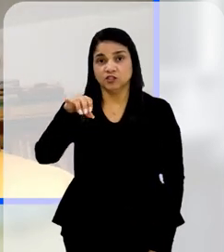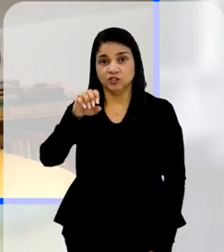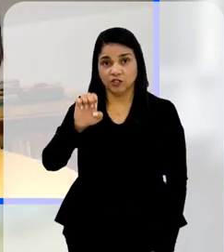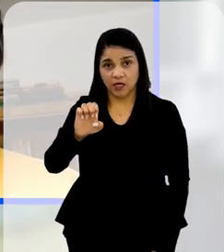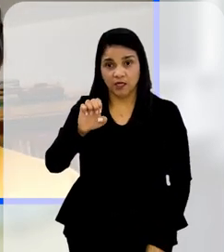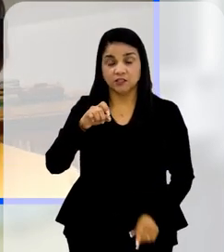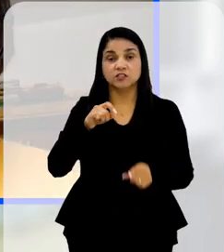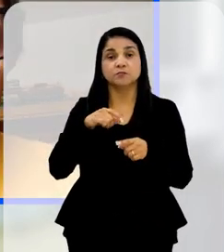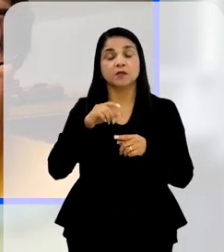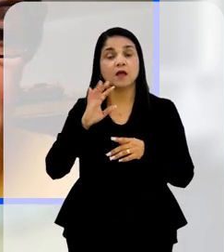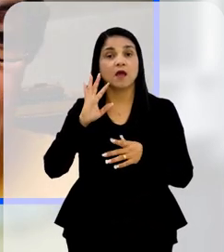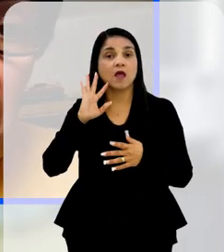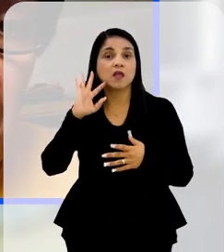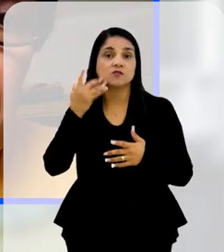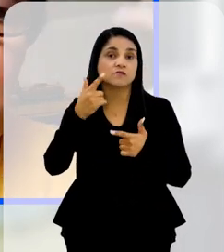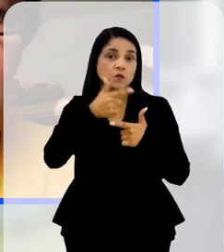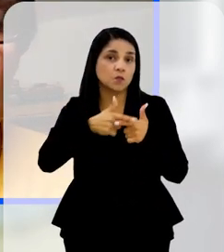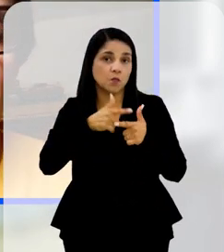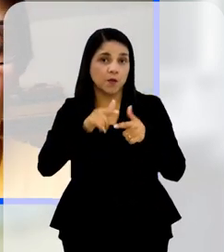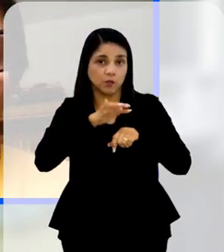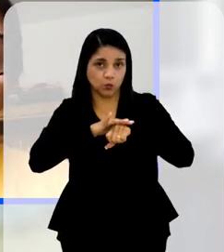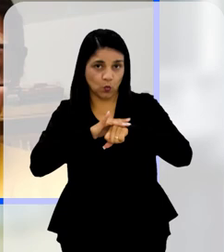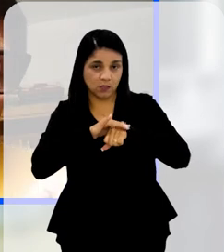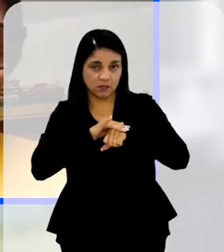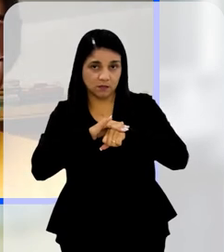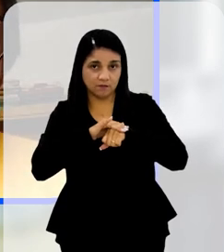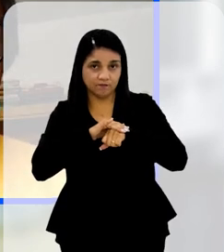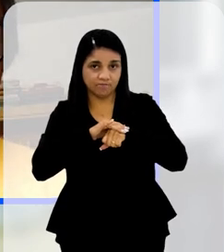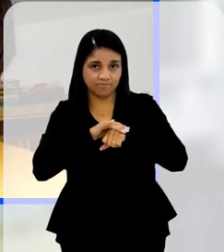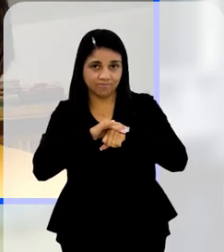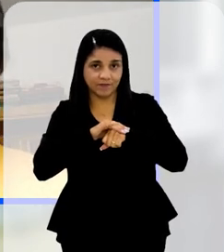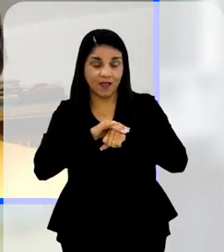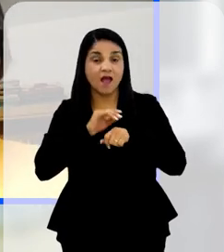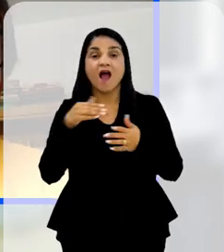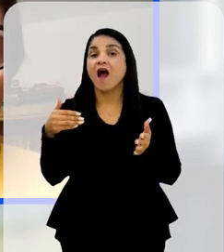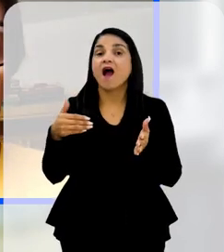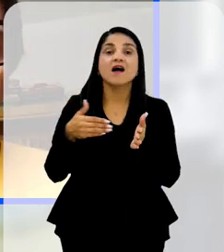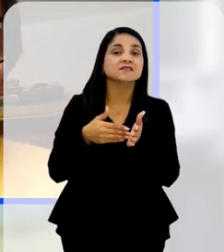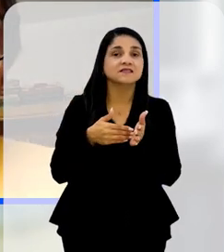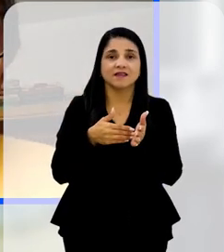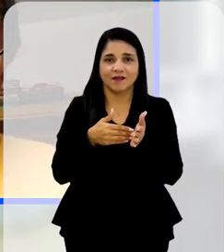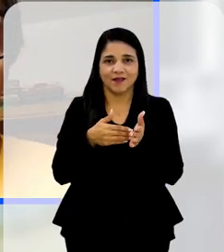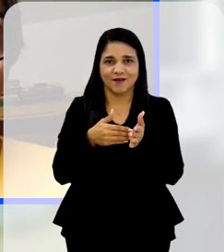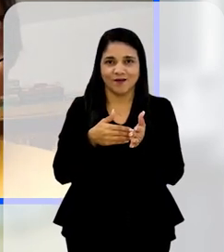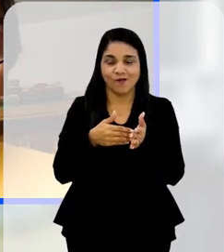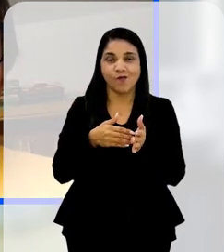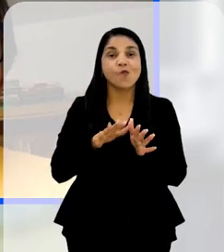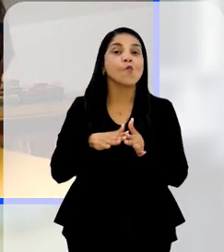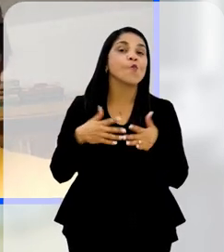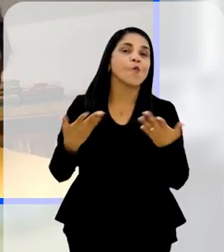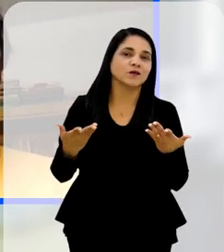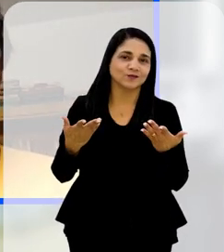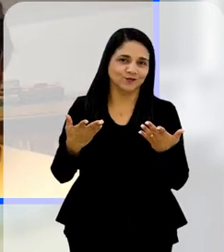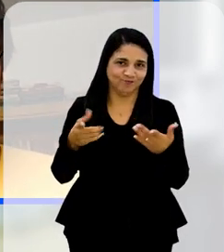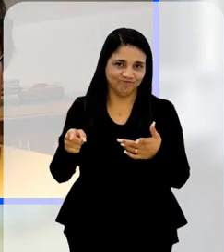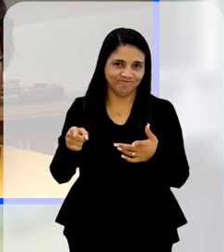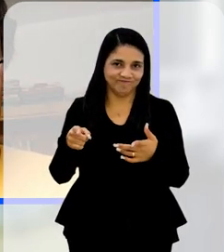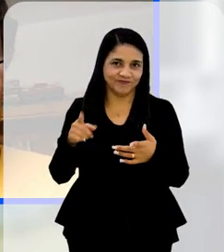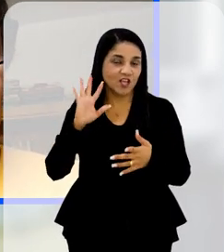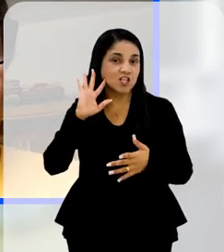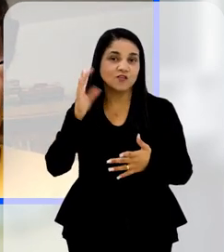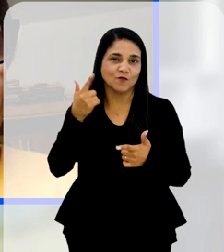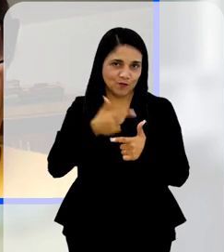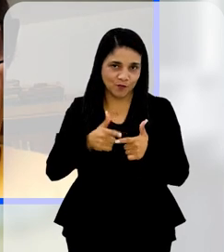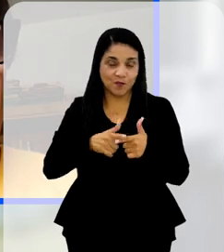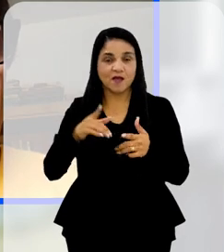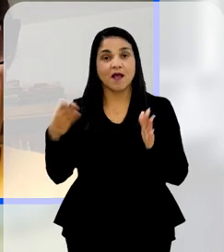resolver problemas? E até quando eles foram a única opção para muitos brasileiros e brasileiras? Tá certo. O